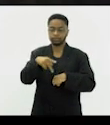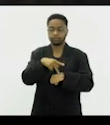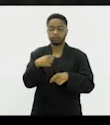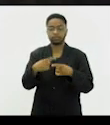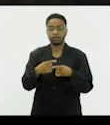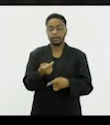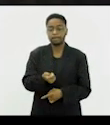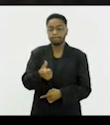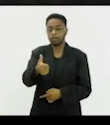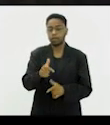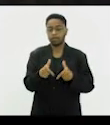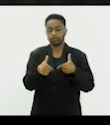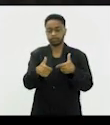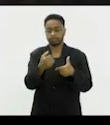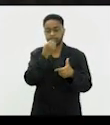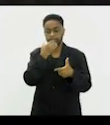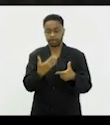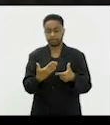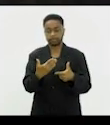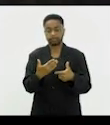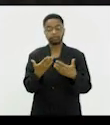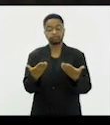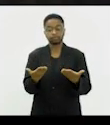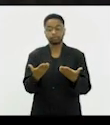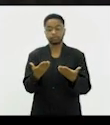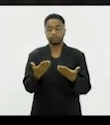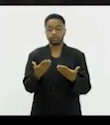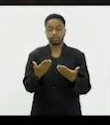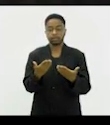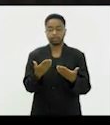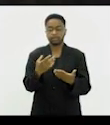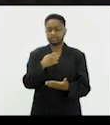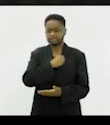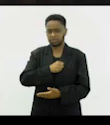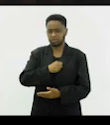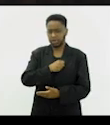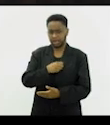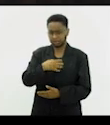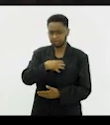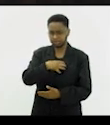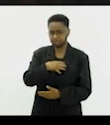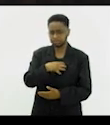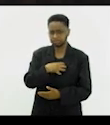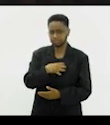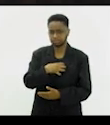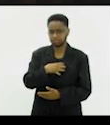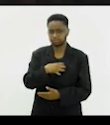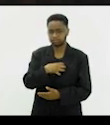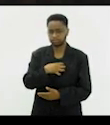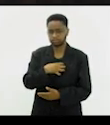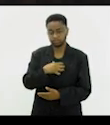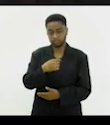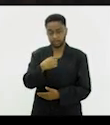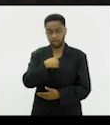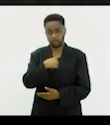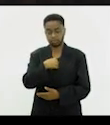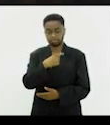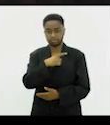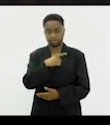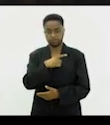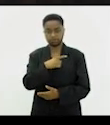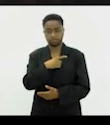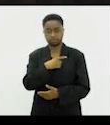fizeram muito bem. E com que saudade, Braulio, eu sinto, eu que tive o privilégio